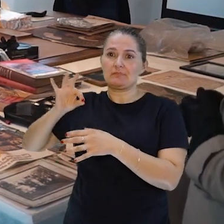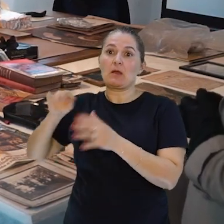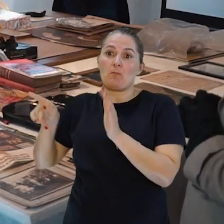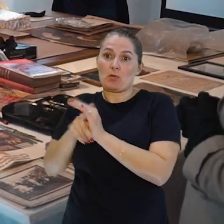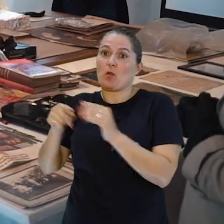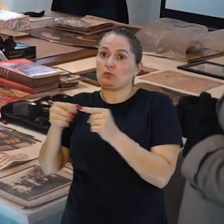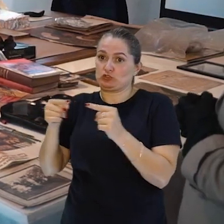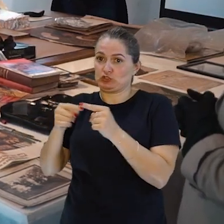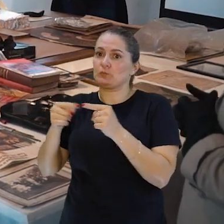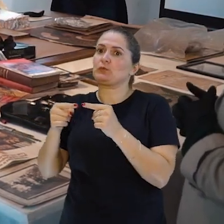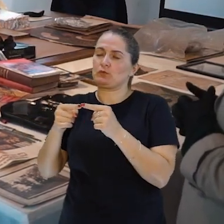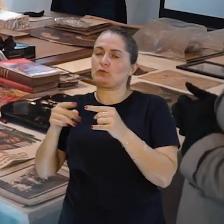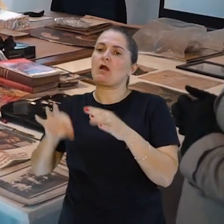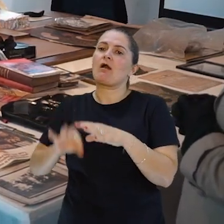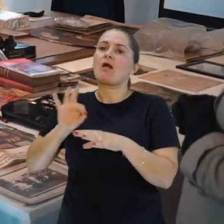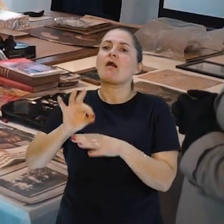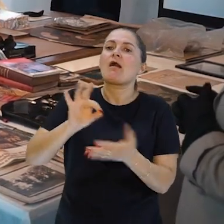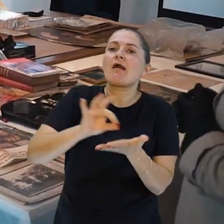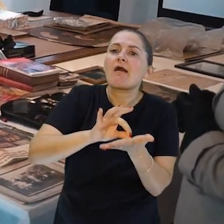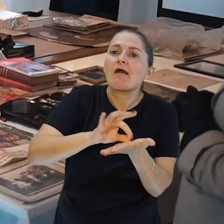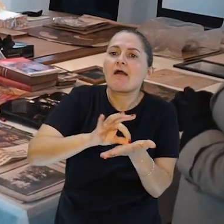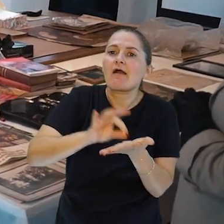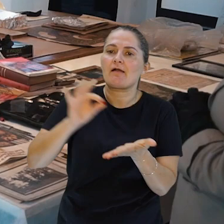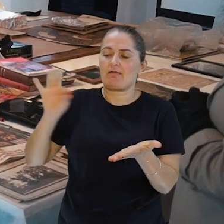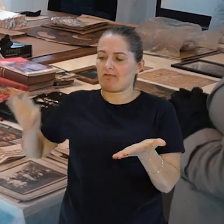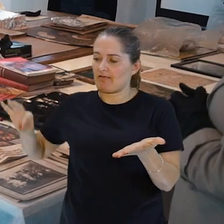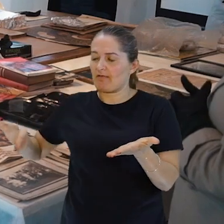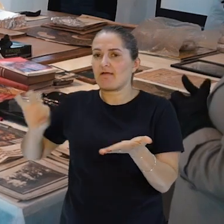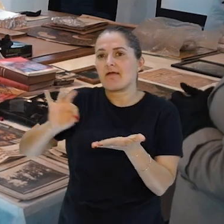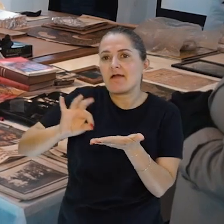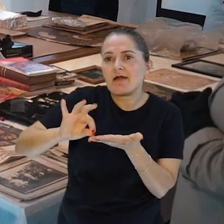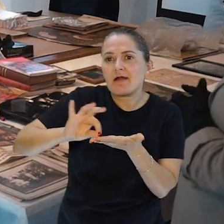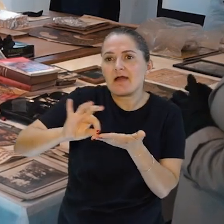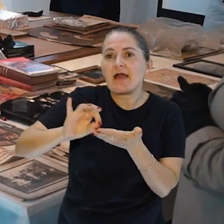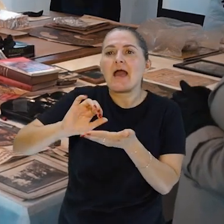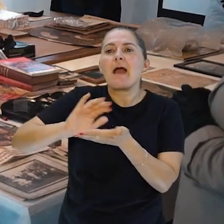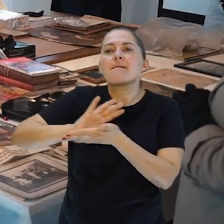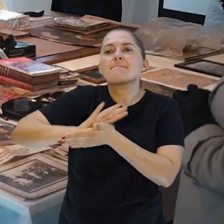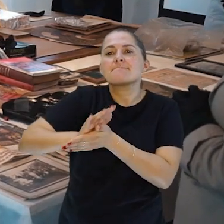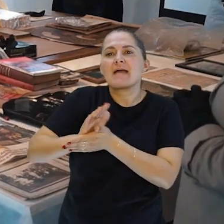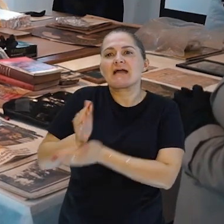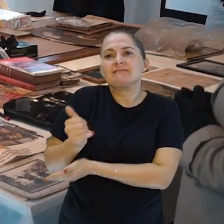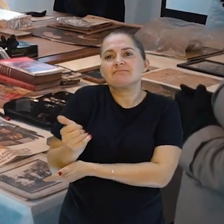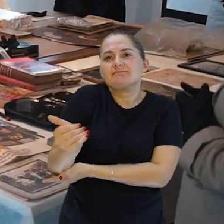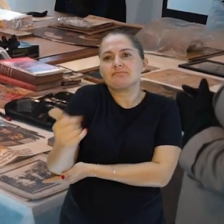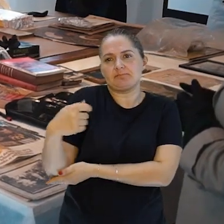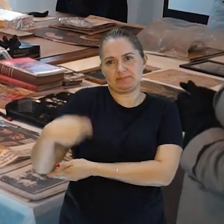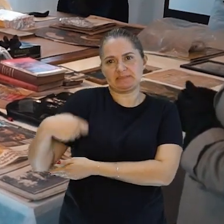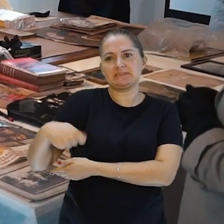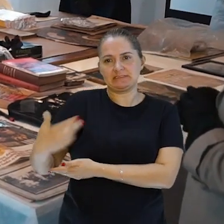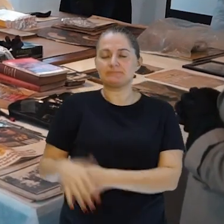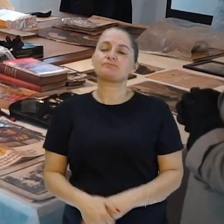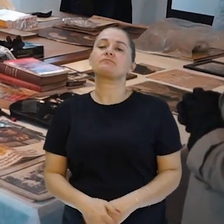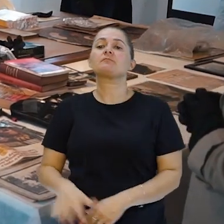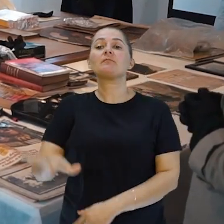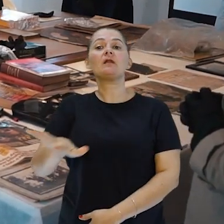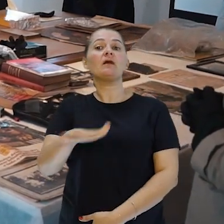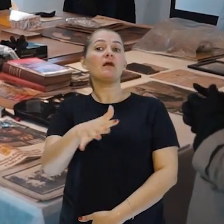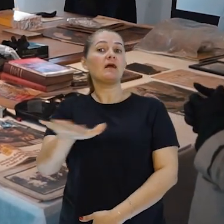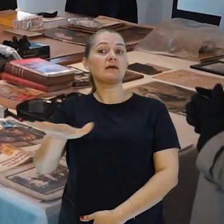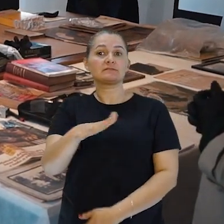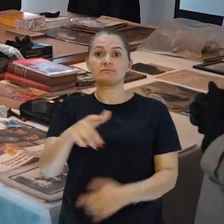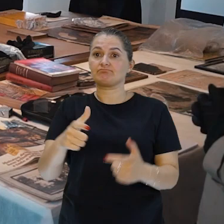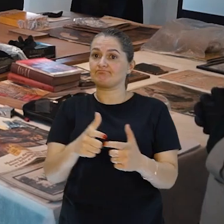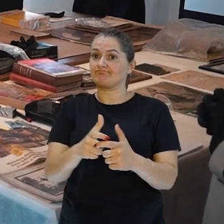soluções indicadas e eu vou matar o bichinho lá que está precisando ser morto. Às